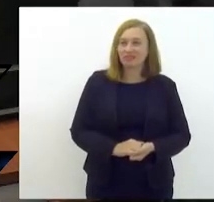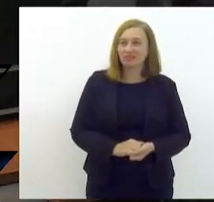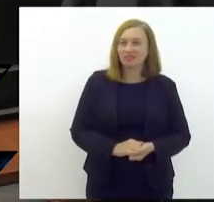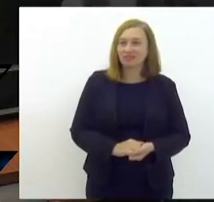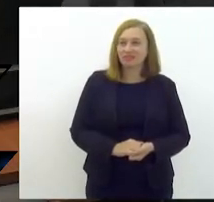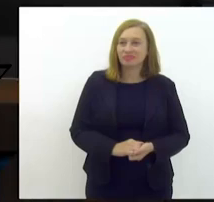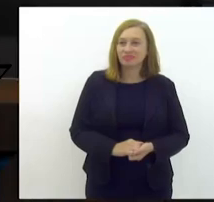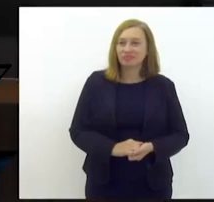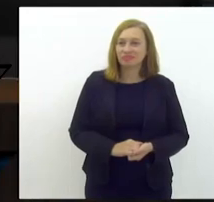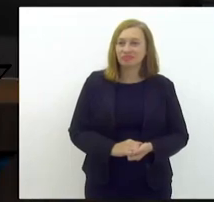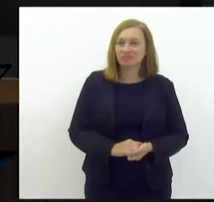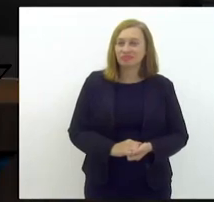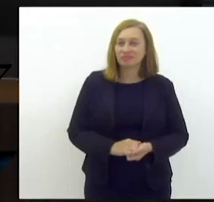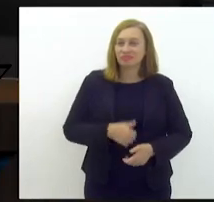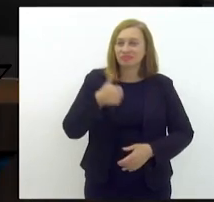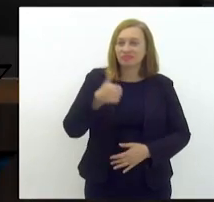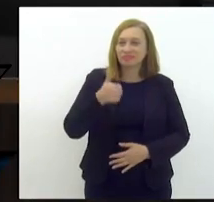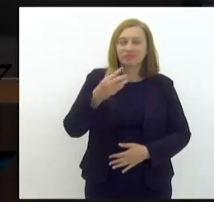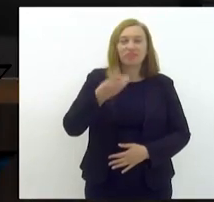primeiro